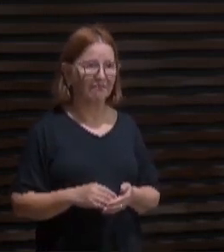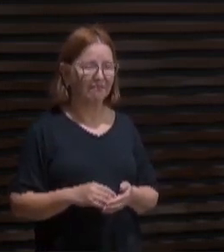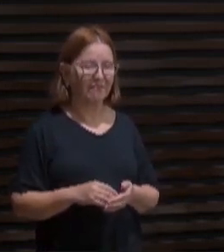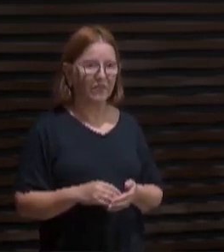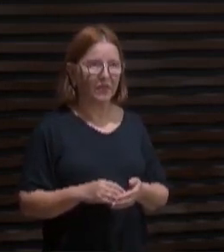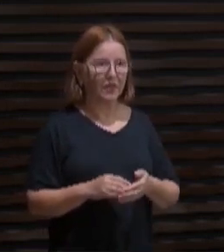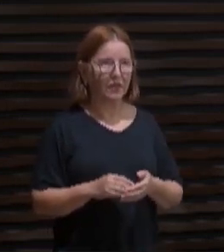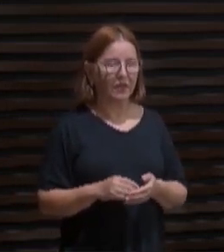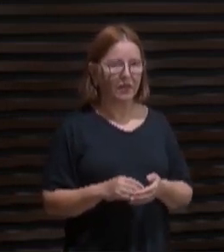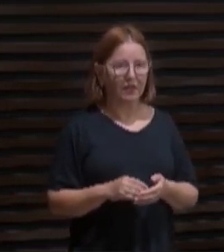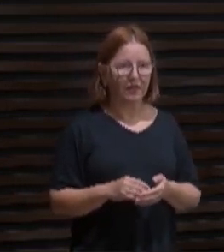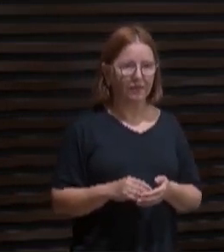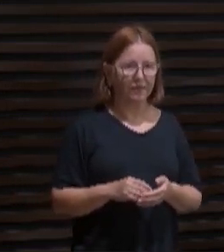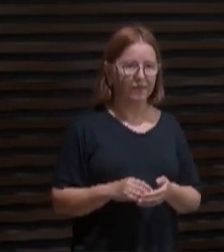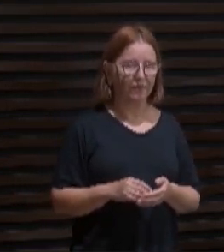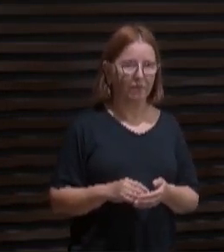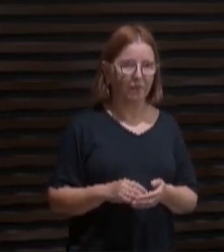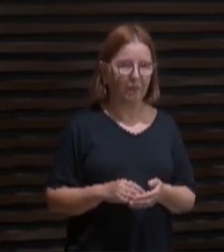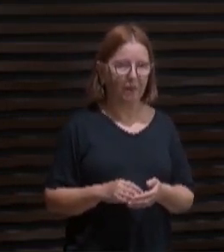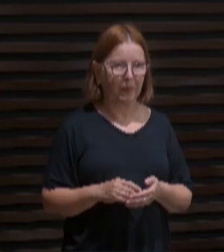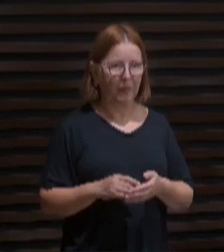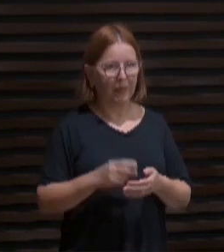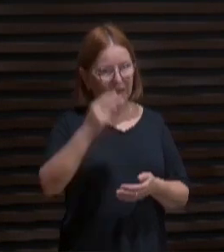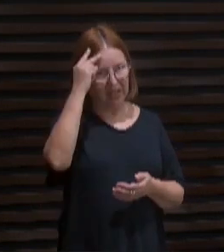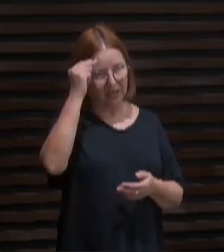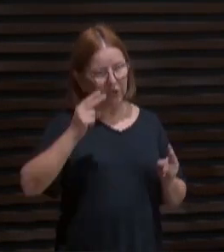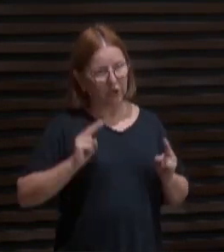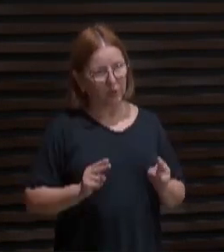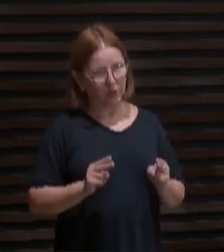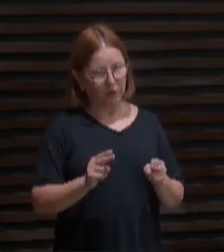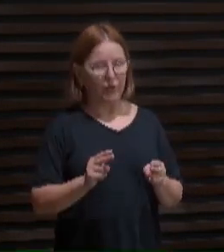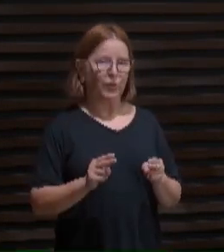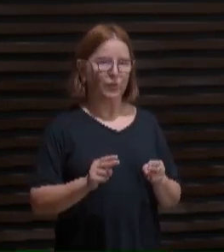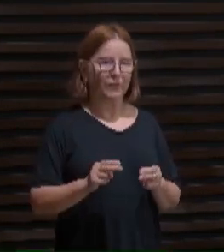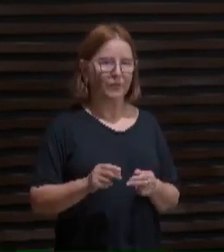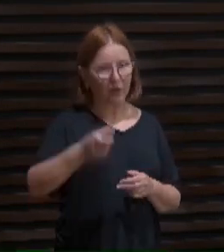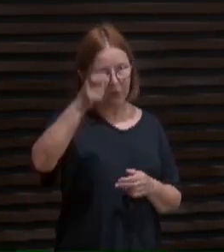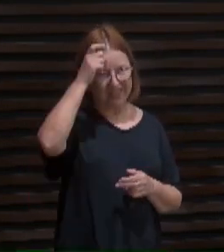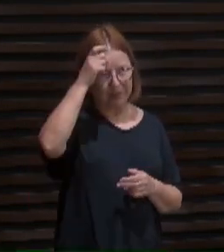Os velhos argumentos continuam os mesmos. Gerar dúvida à palavra de Deus.